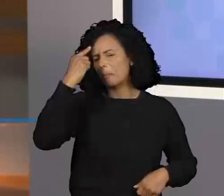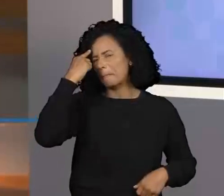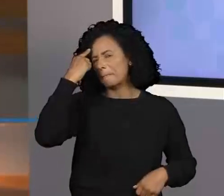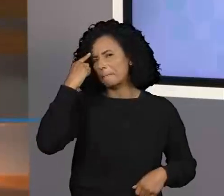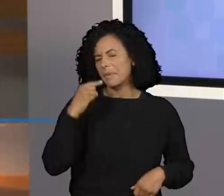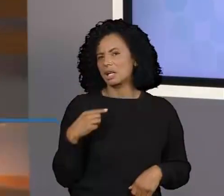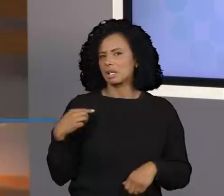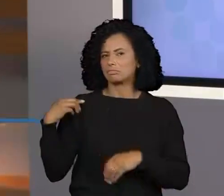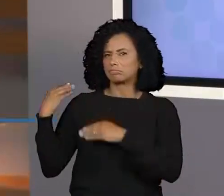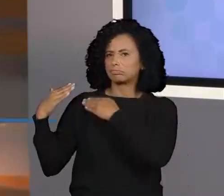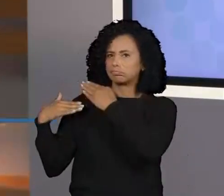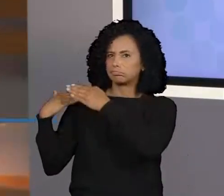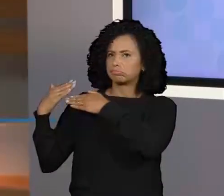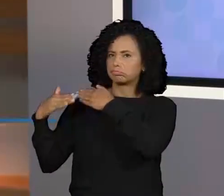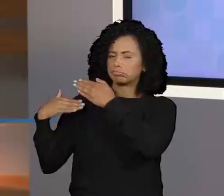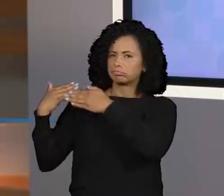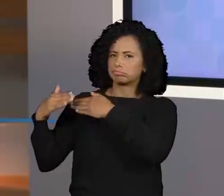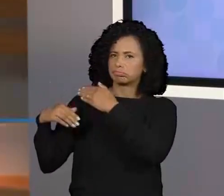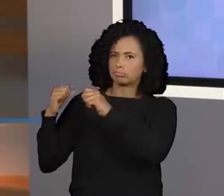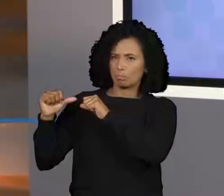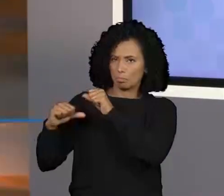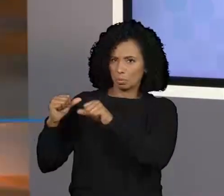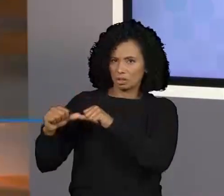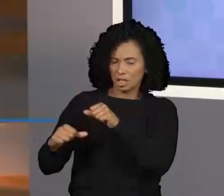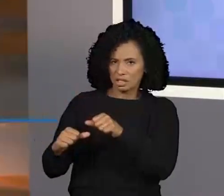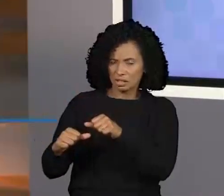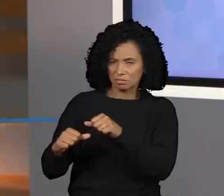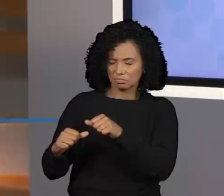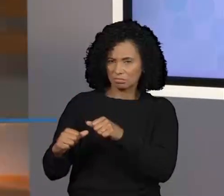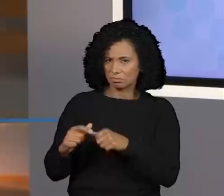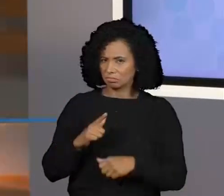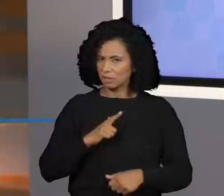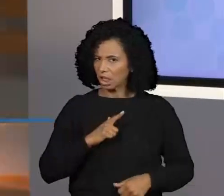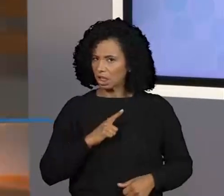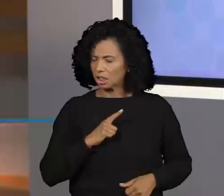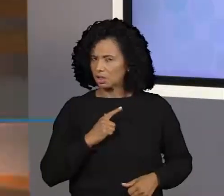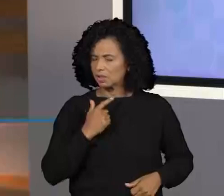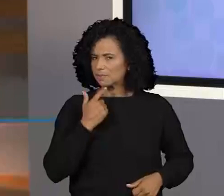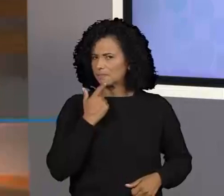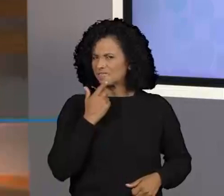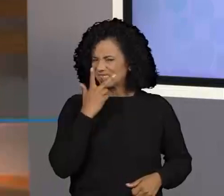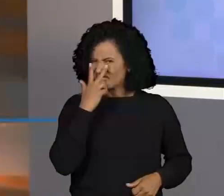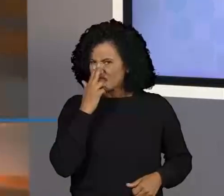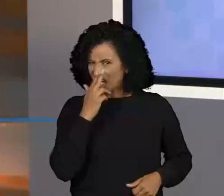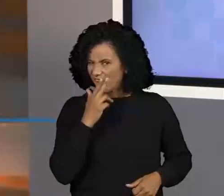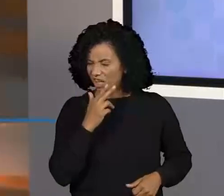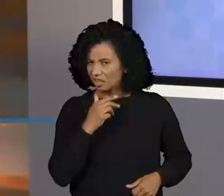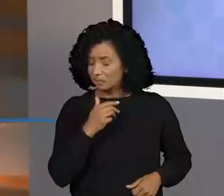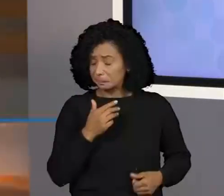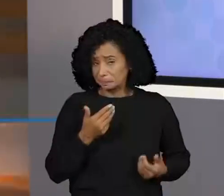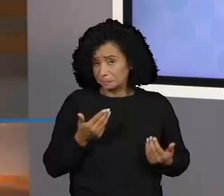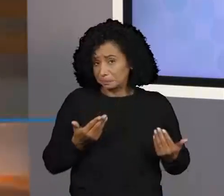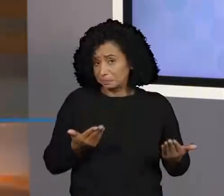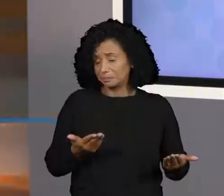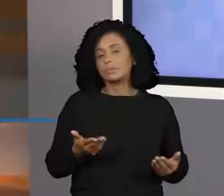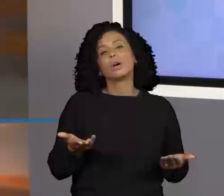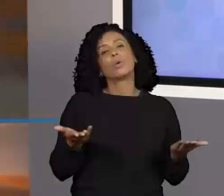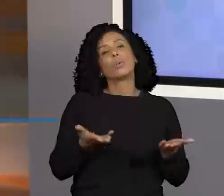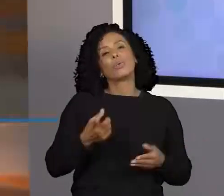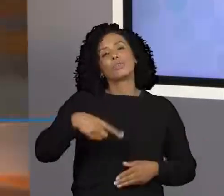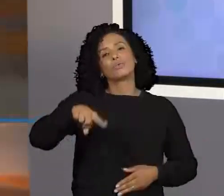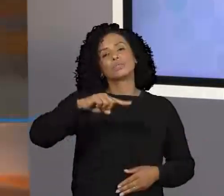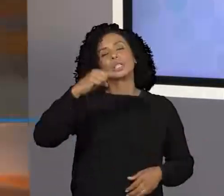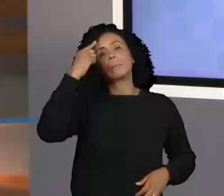Vamos pensar aí que existe. Que mudanças são essas mudanças, se existem mudanças? Então, muito bem. Então, a gente vai escolher